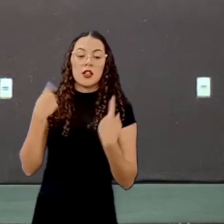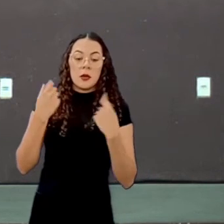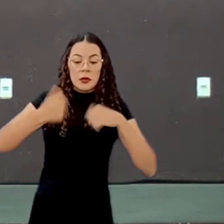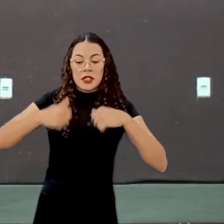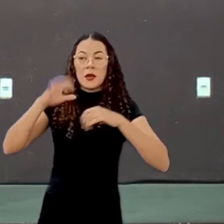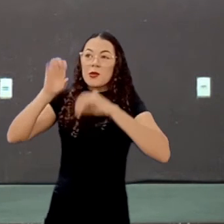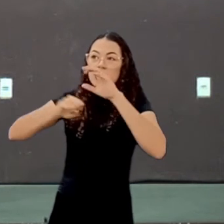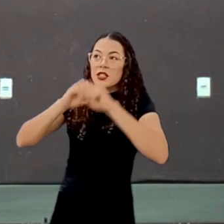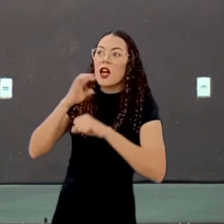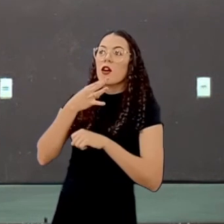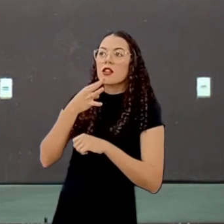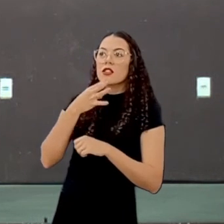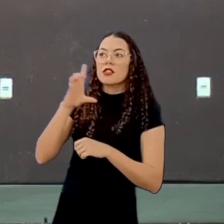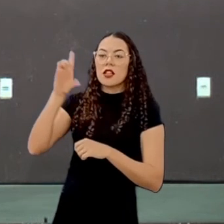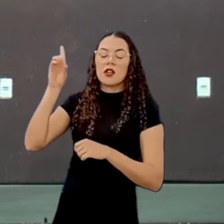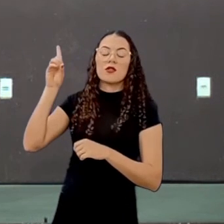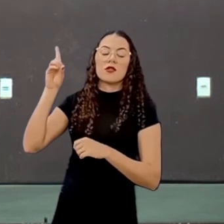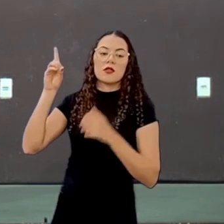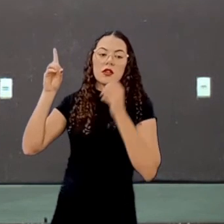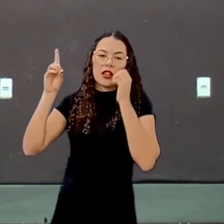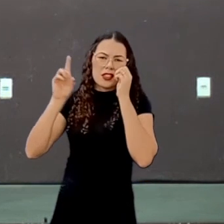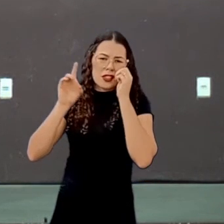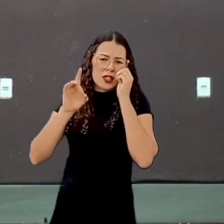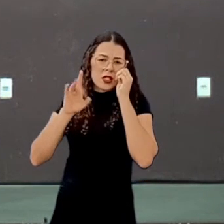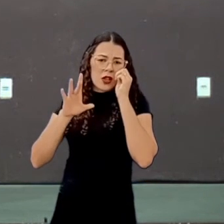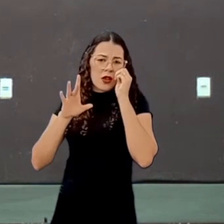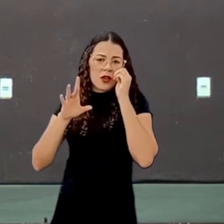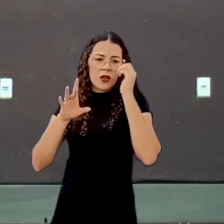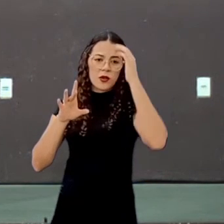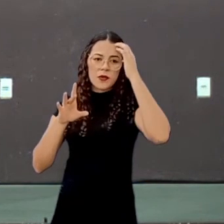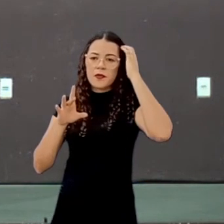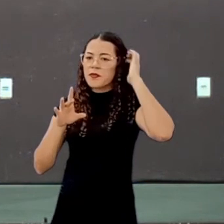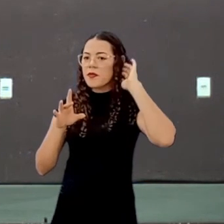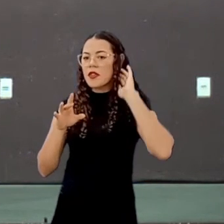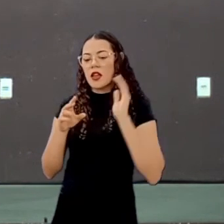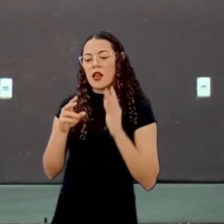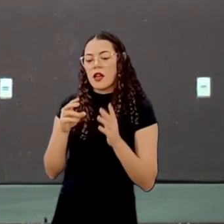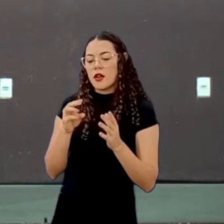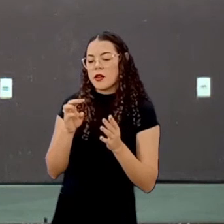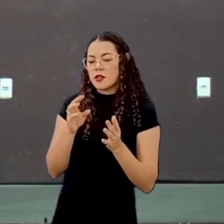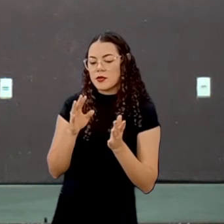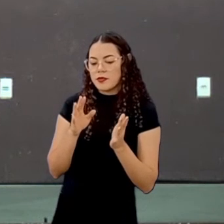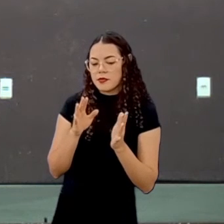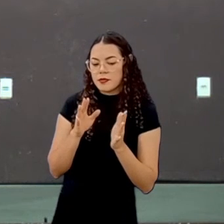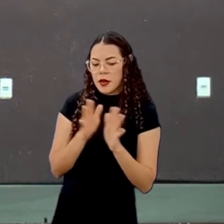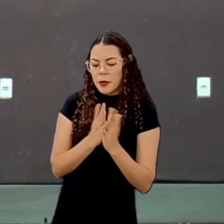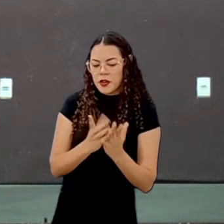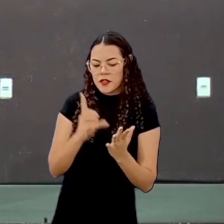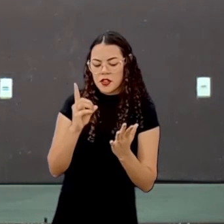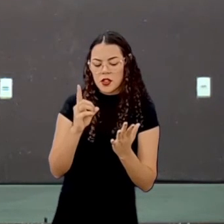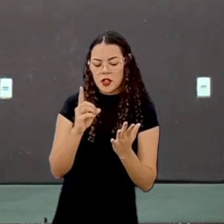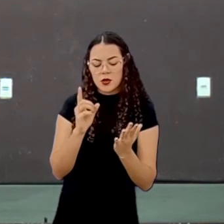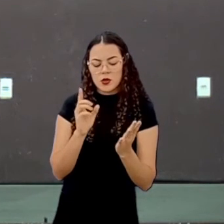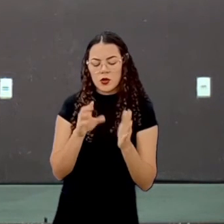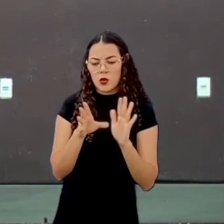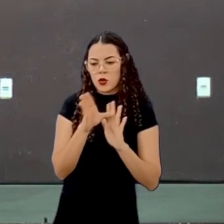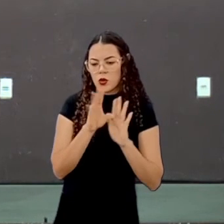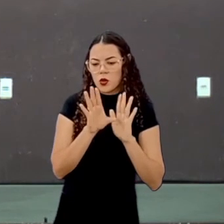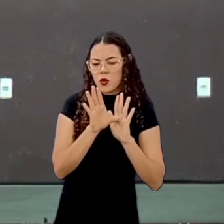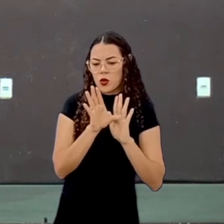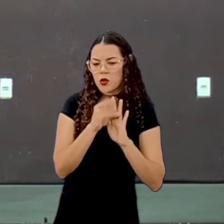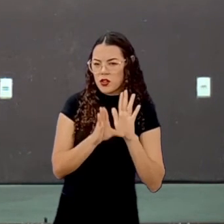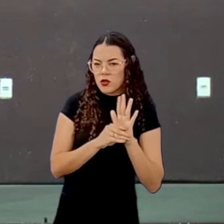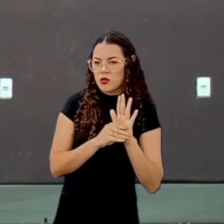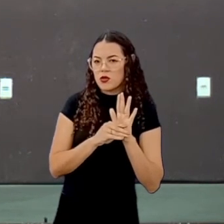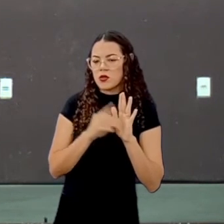precisamos buscar conhecer a Deus, não é simplesmente acessar uma mensagem, um conteúdo que é